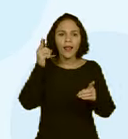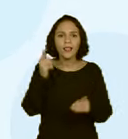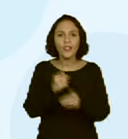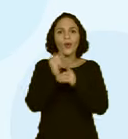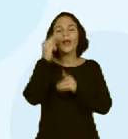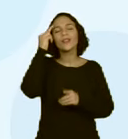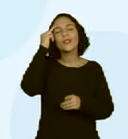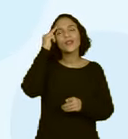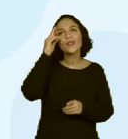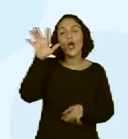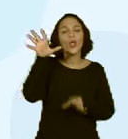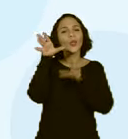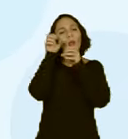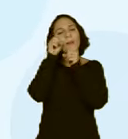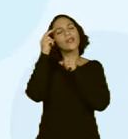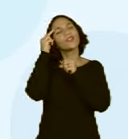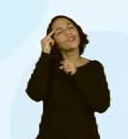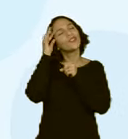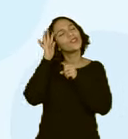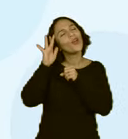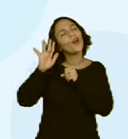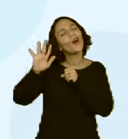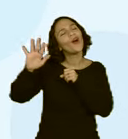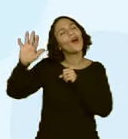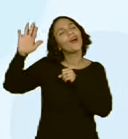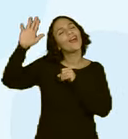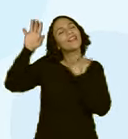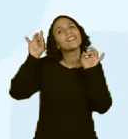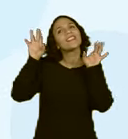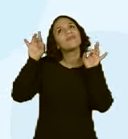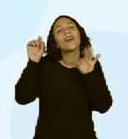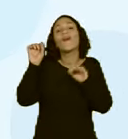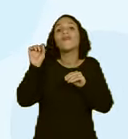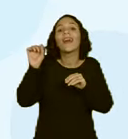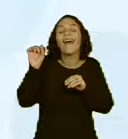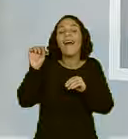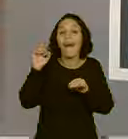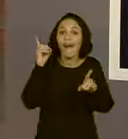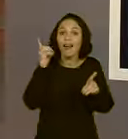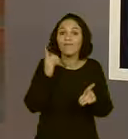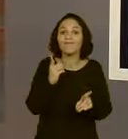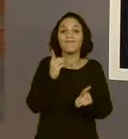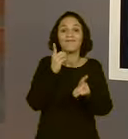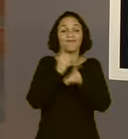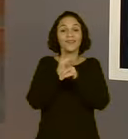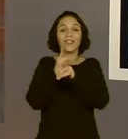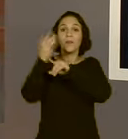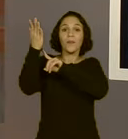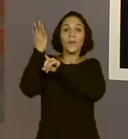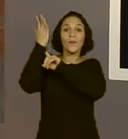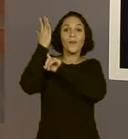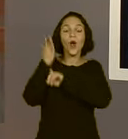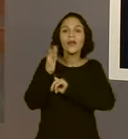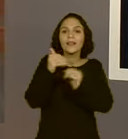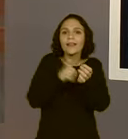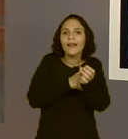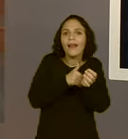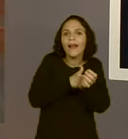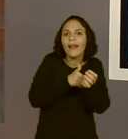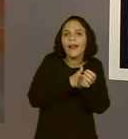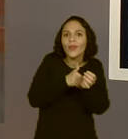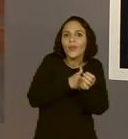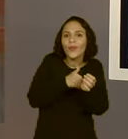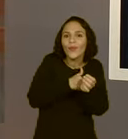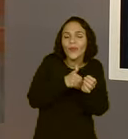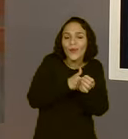tem um sonho, ela dorme, tem um sonho muito especial e descobre que esse sonho lhe revelou a chave